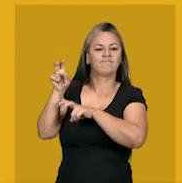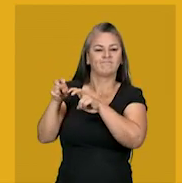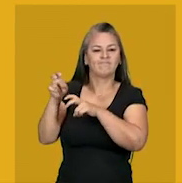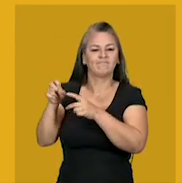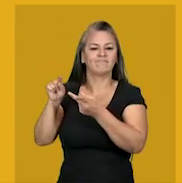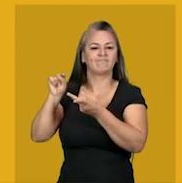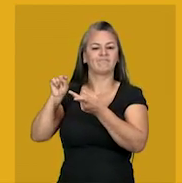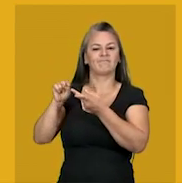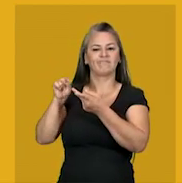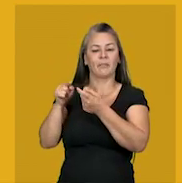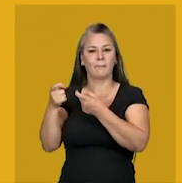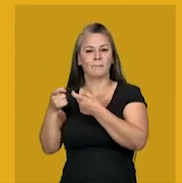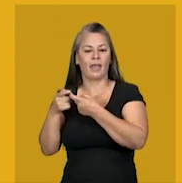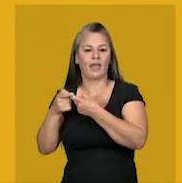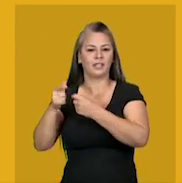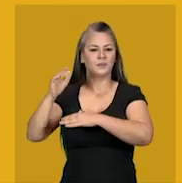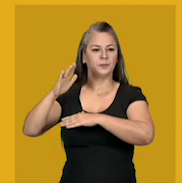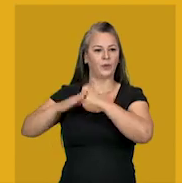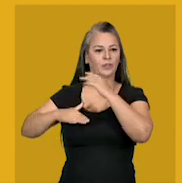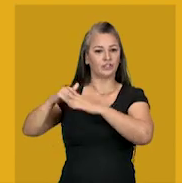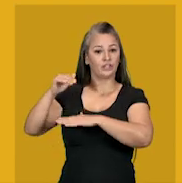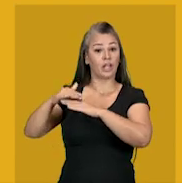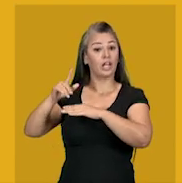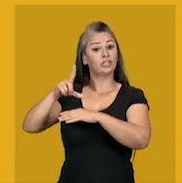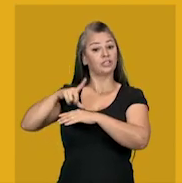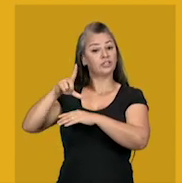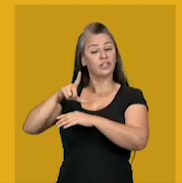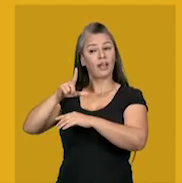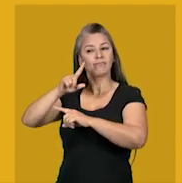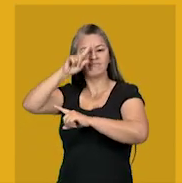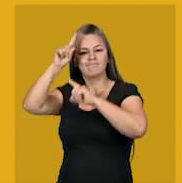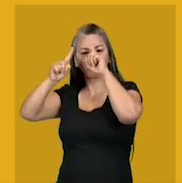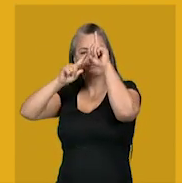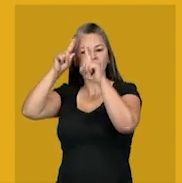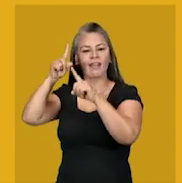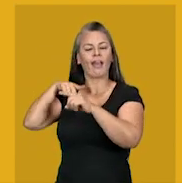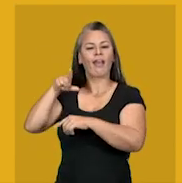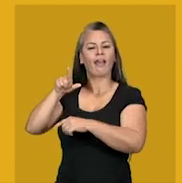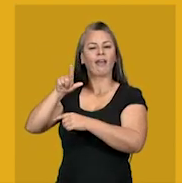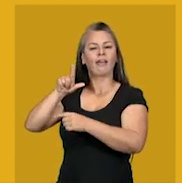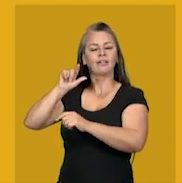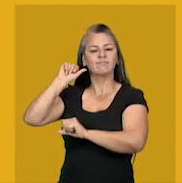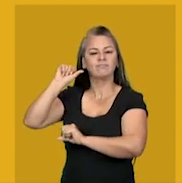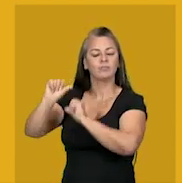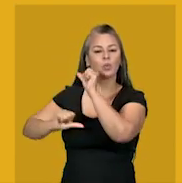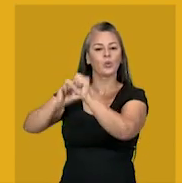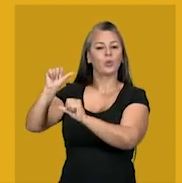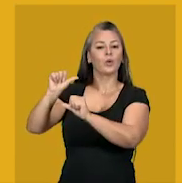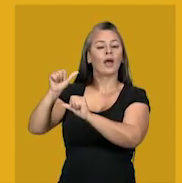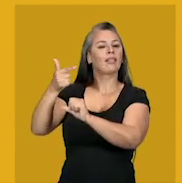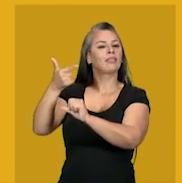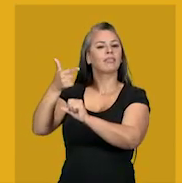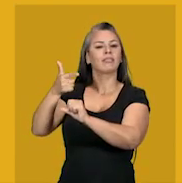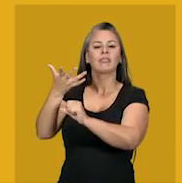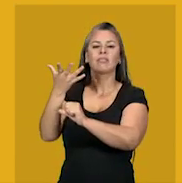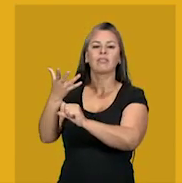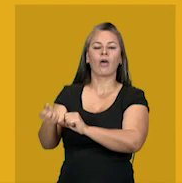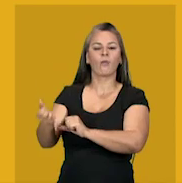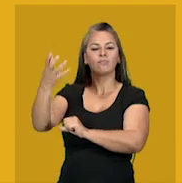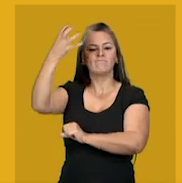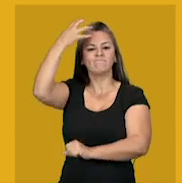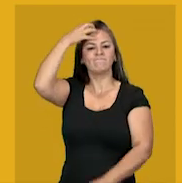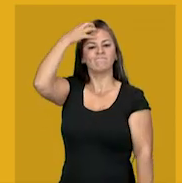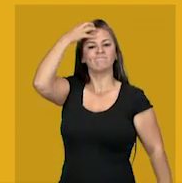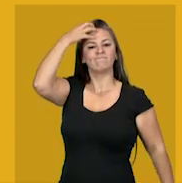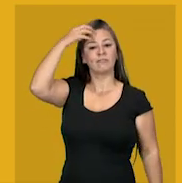médicos, camponeses, eles tinham ideais republicanos, eles eram contra a existência da monarquia, eles queriam que o Estado fosse